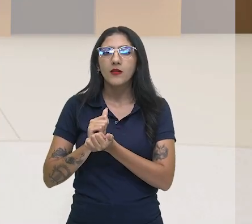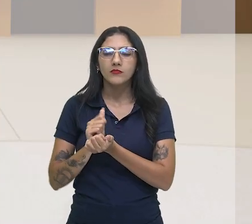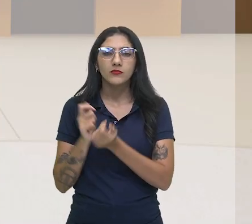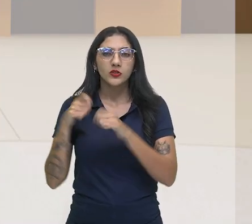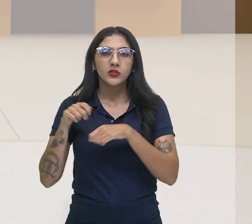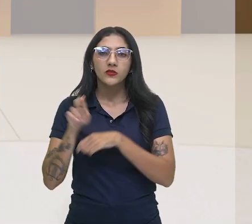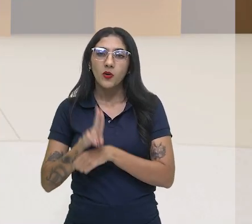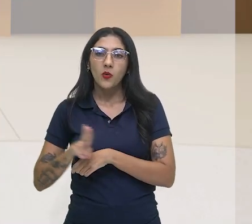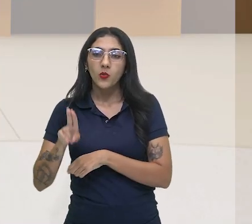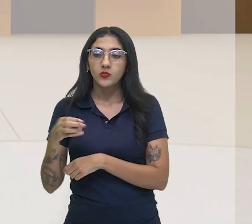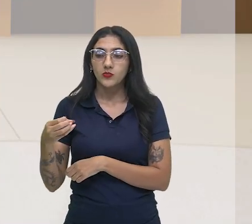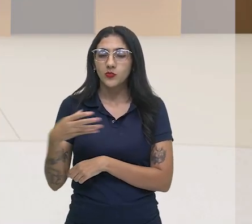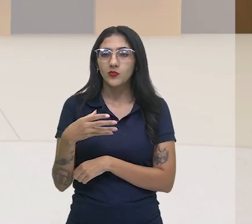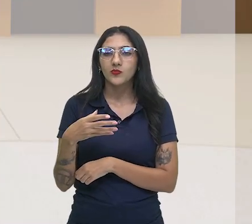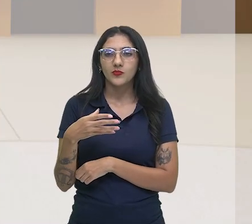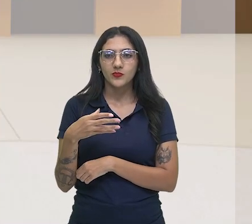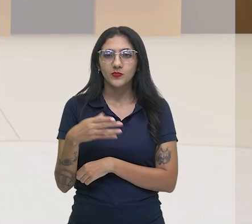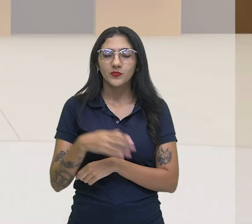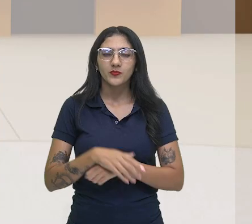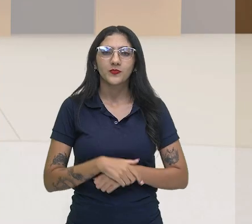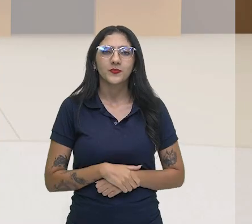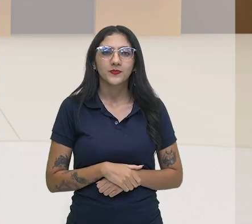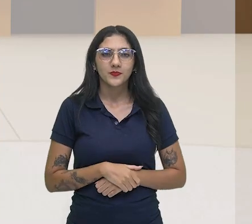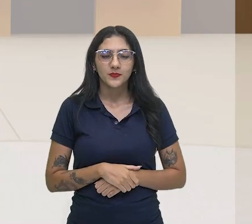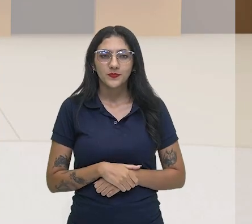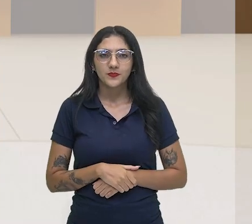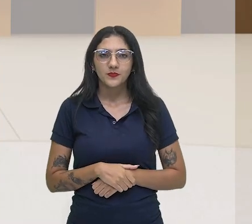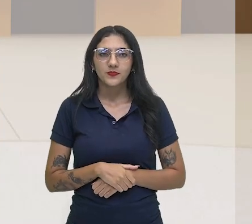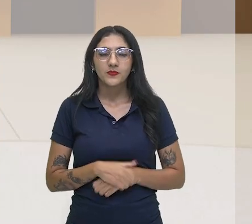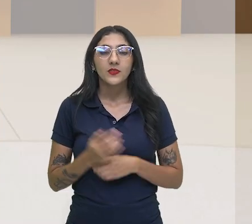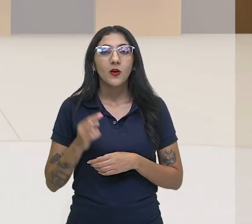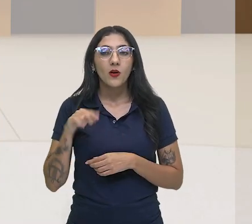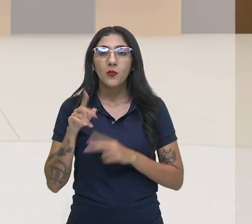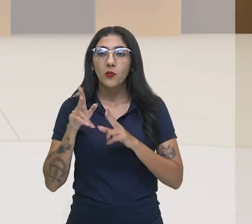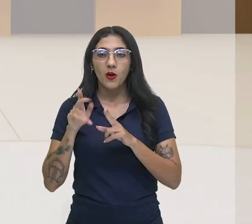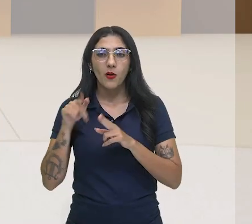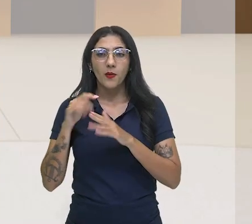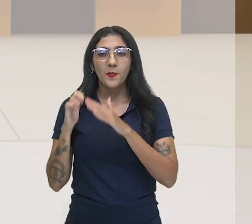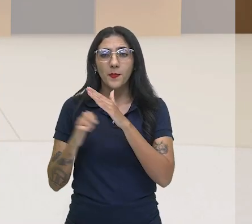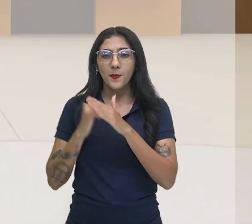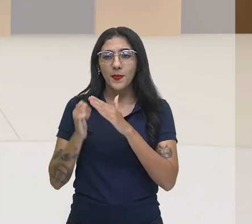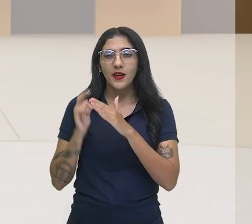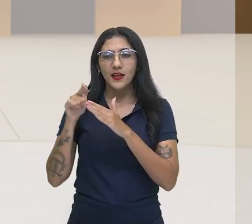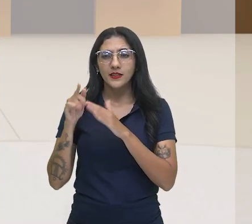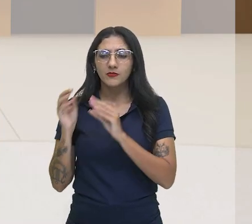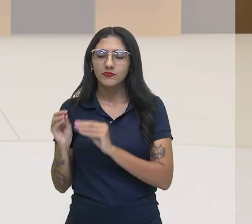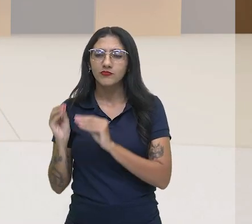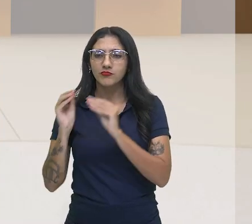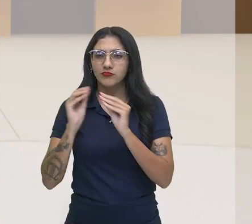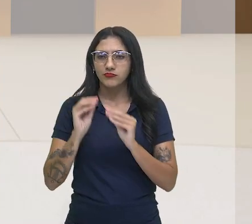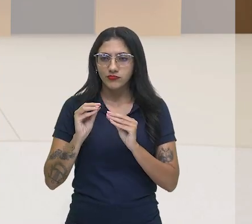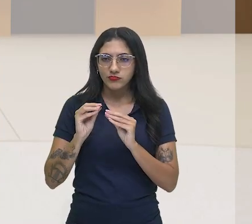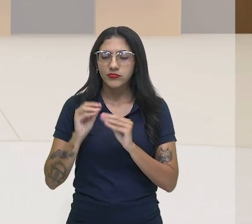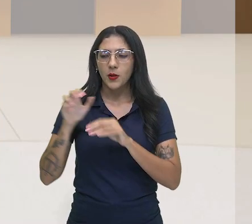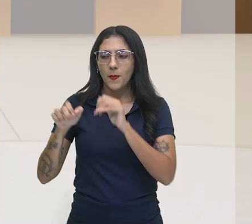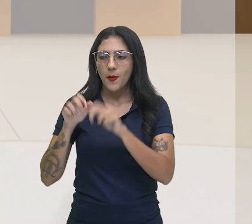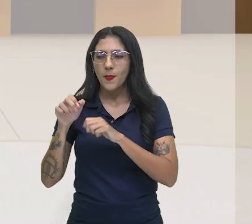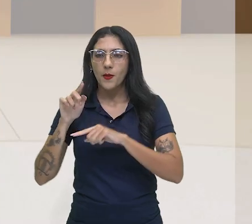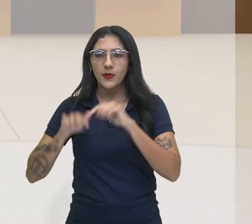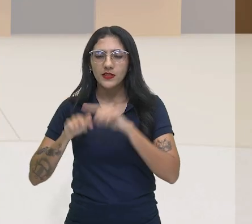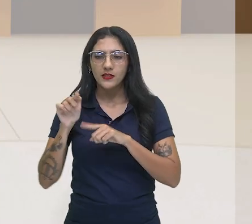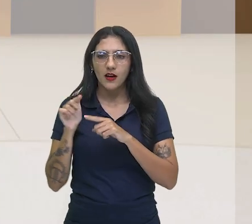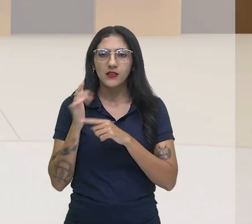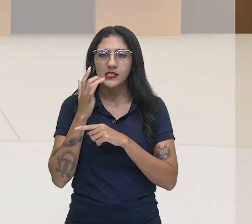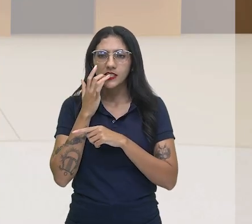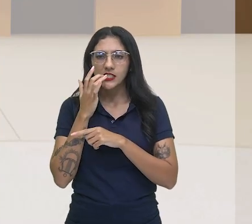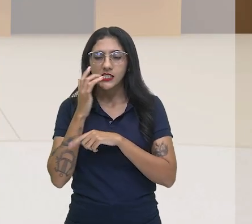transformando-os em novos produtos. Justamente é o que a Tutplast faz, não é? Ela pega esses produtos que seriam descartados, e a gente já